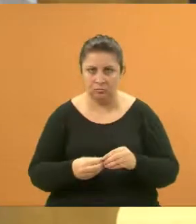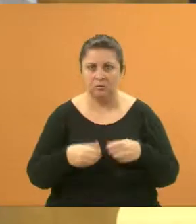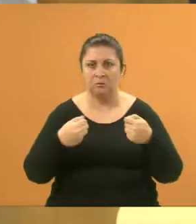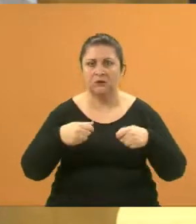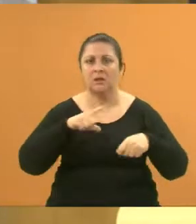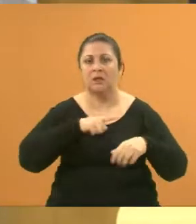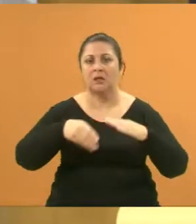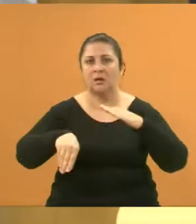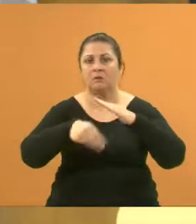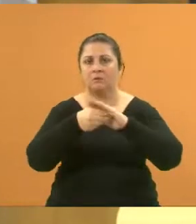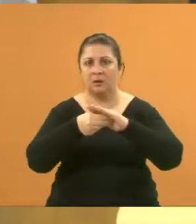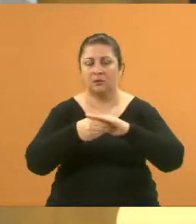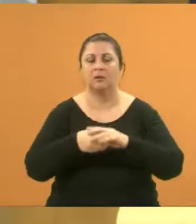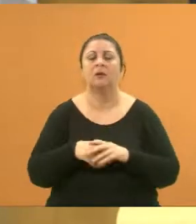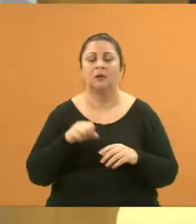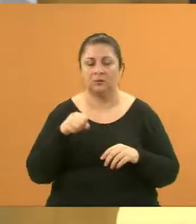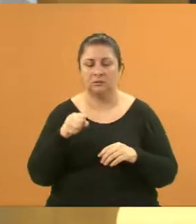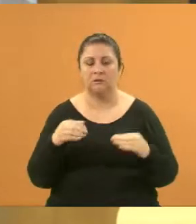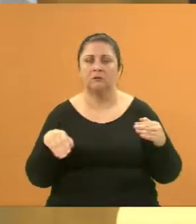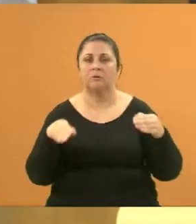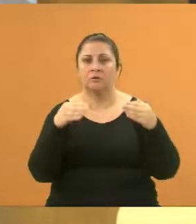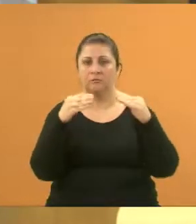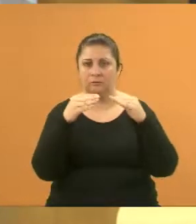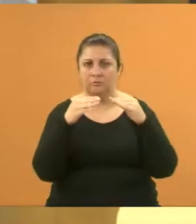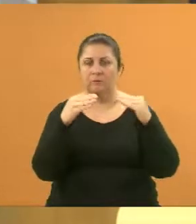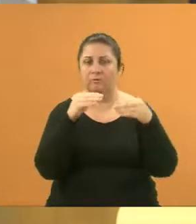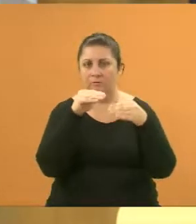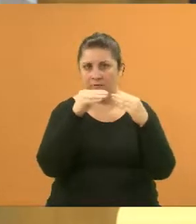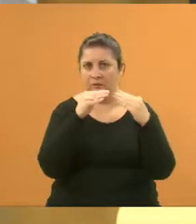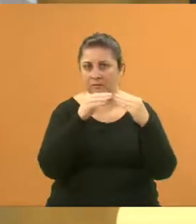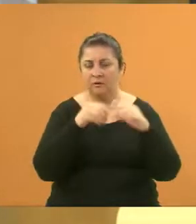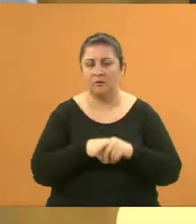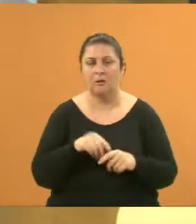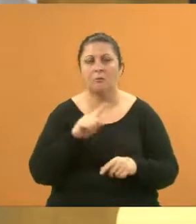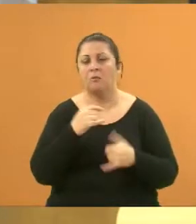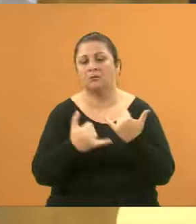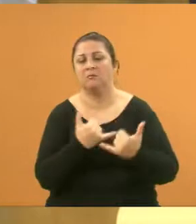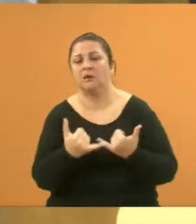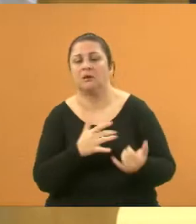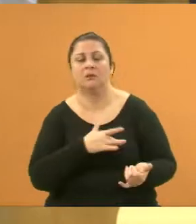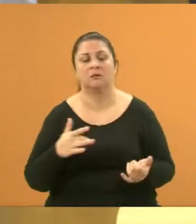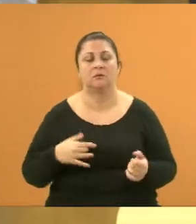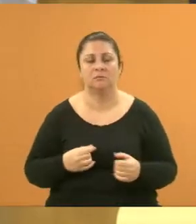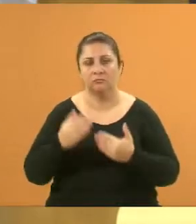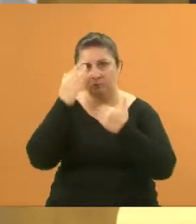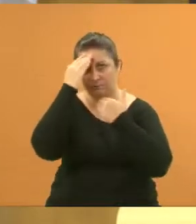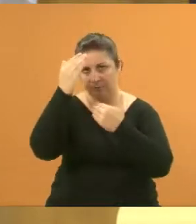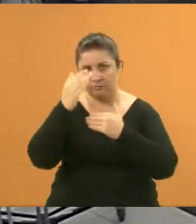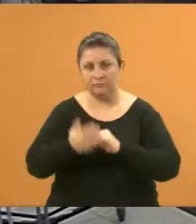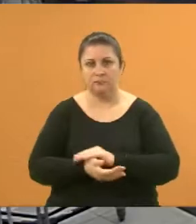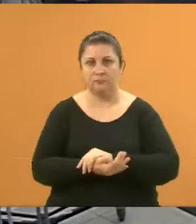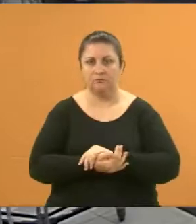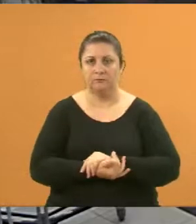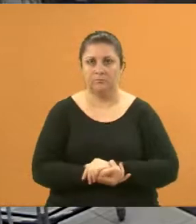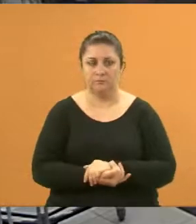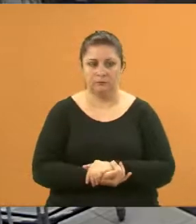eu vou votar favorável. A gente não pode brincar com a saúde pública da nossa cidade. Muito obrigado.